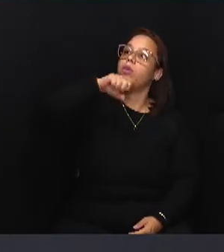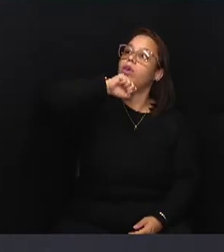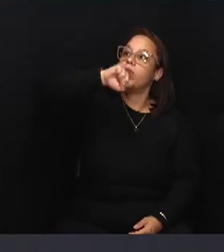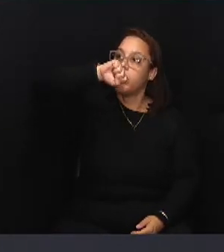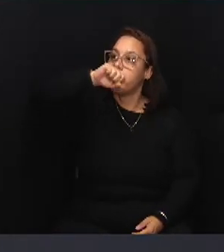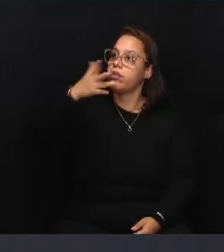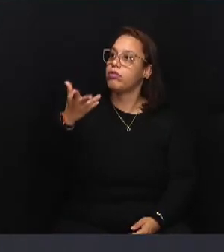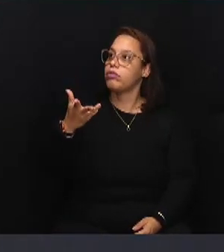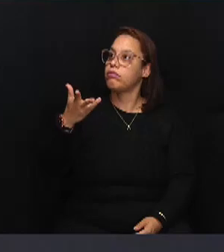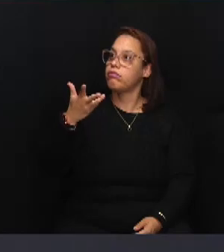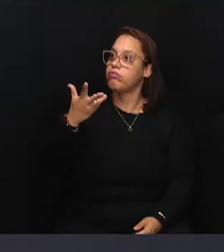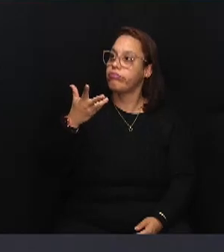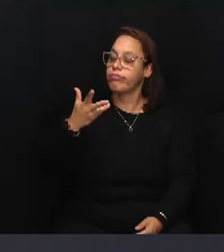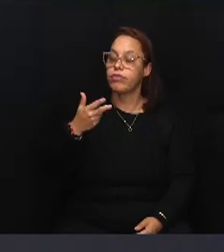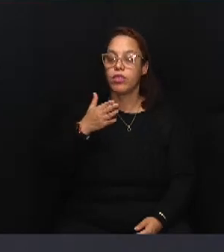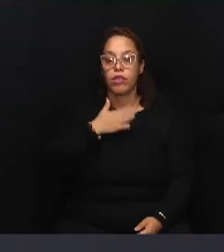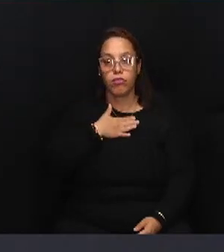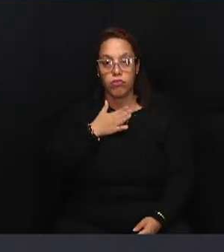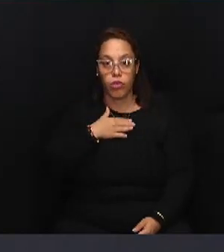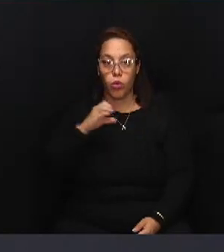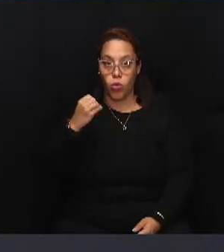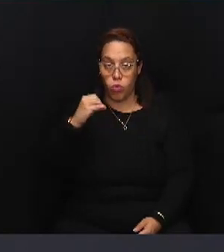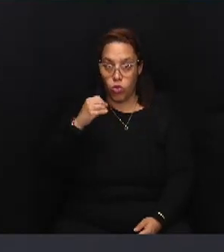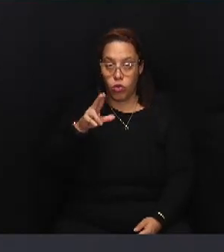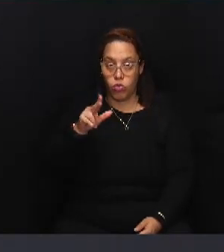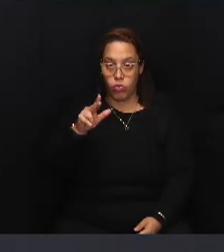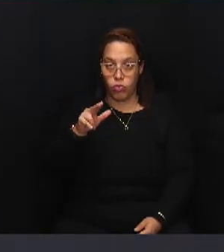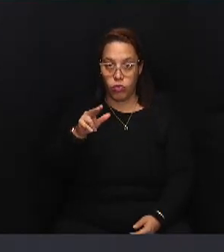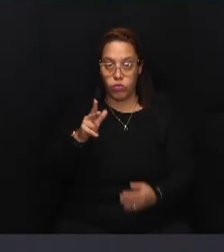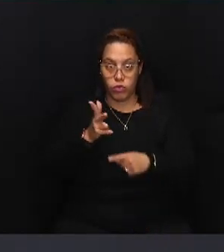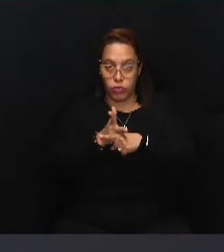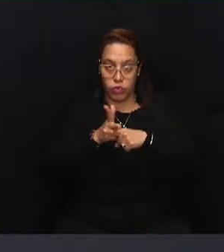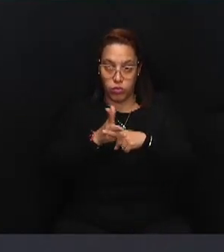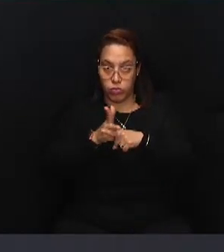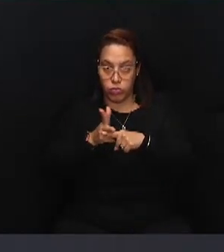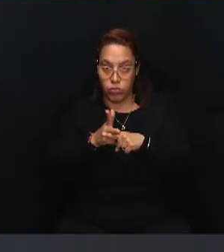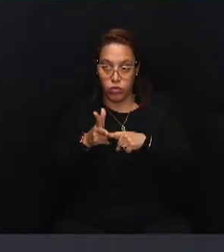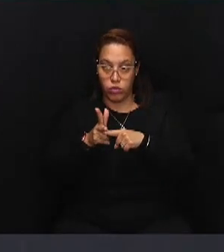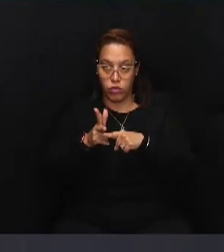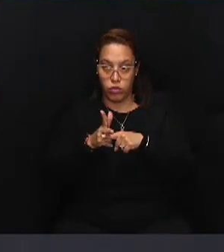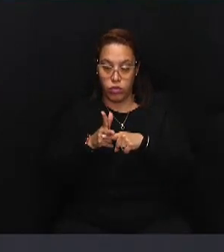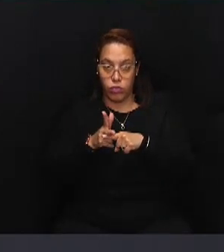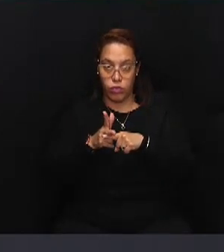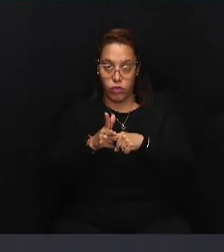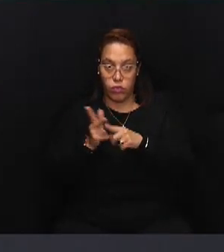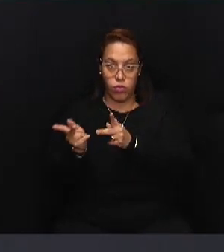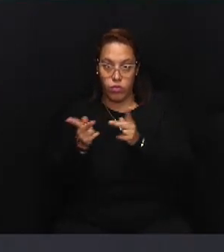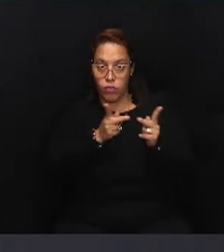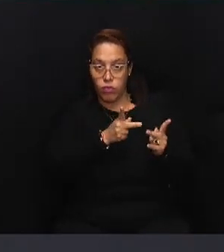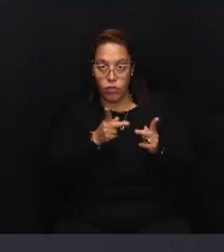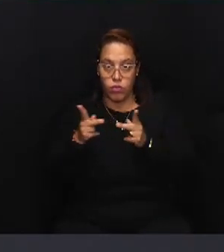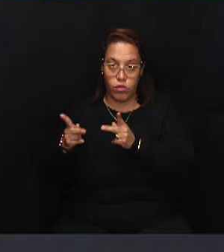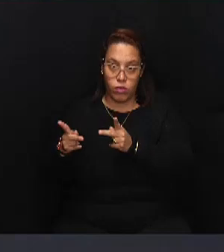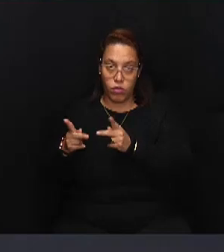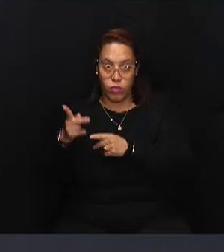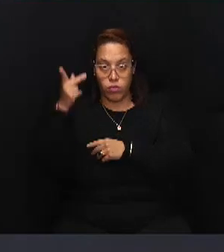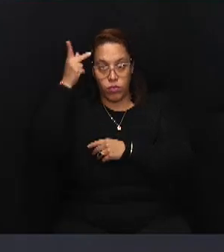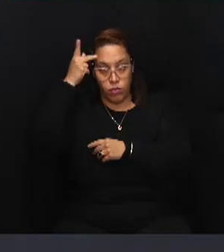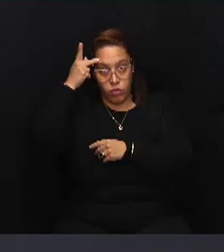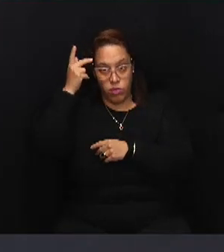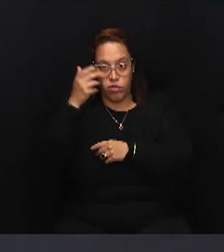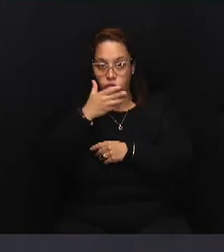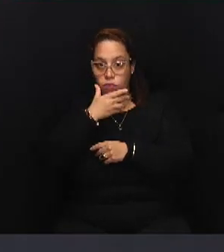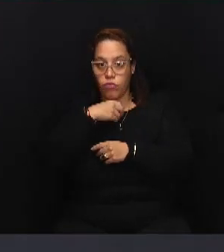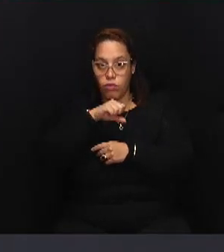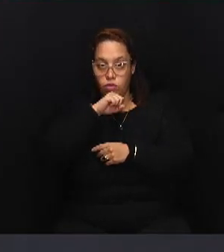foge também a regra a minha família, meus 9 irmãos com meu pai. Eu fiz um vídeo agora recentemente, visitando o CEAGESP em São Paulo, onde meu pai